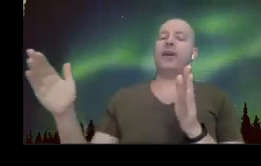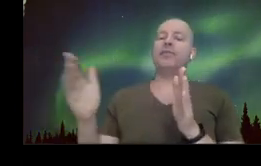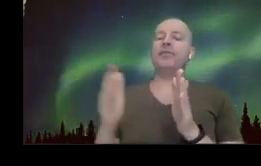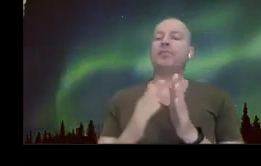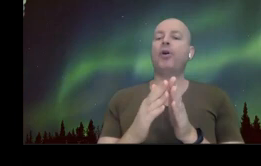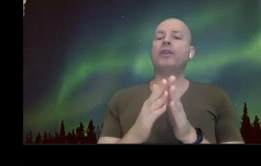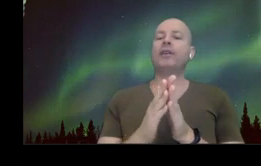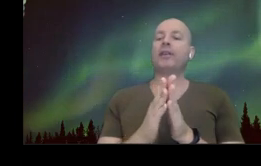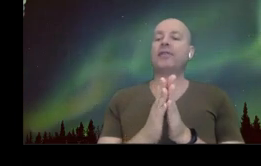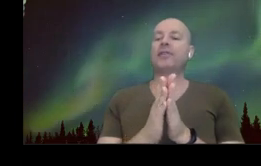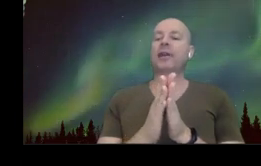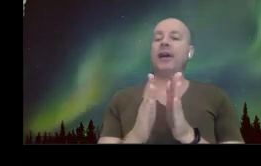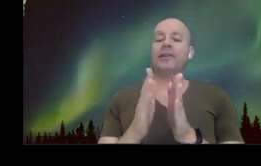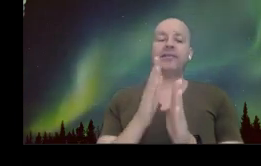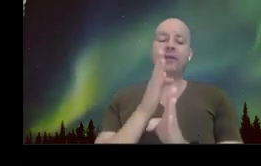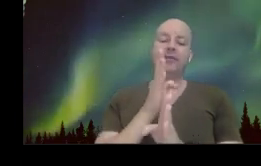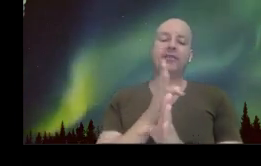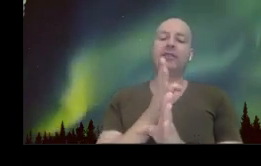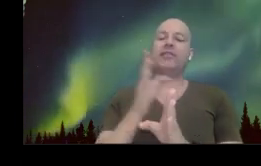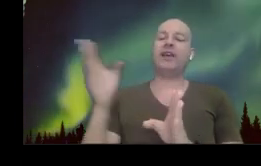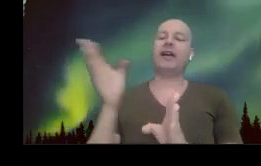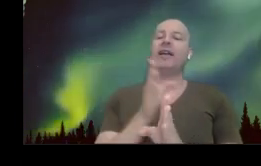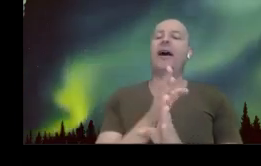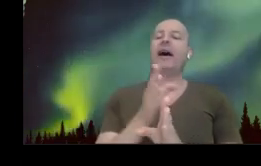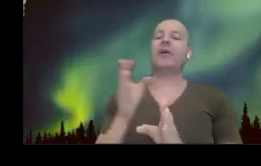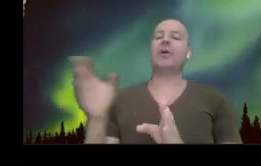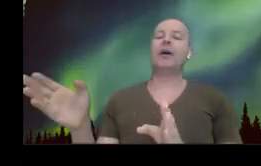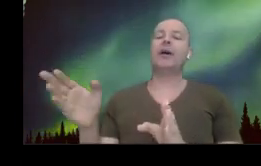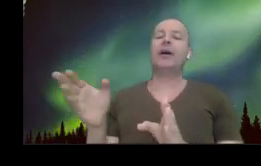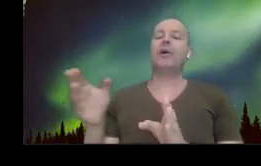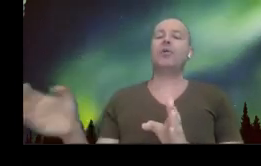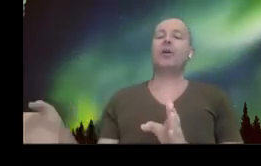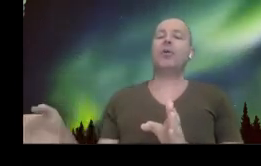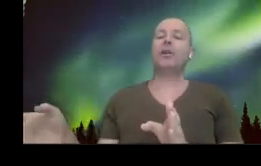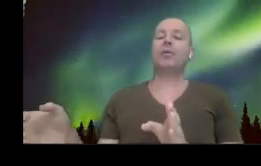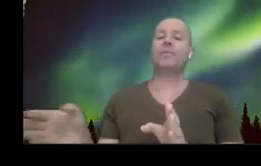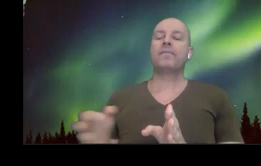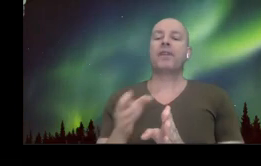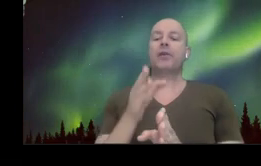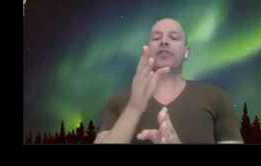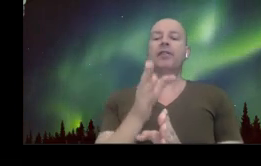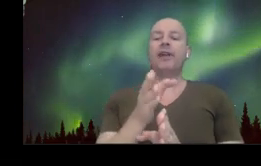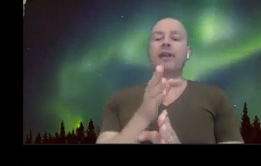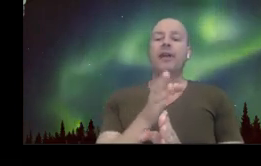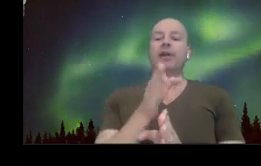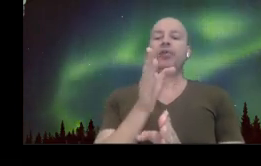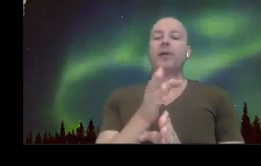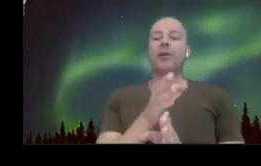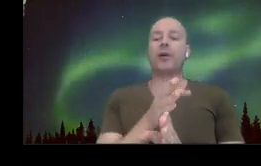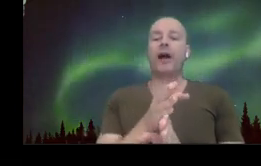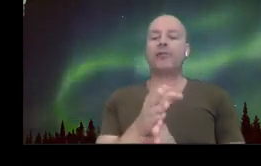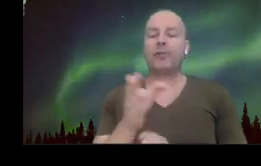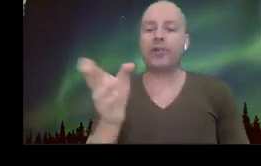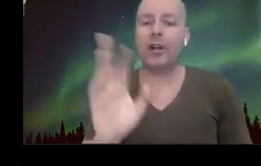as espécies podem se distanciar da água para colocar o ninho. Então, você tem...